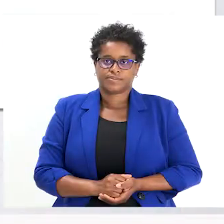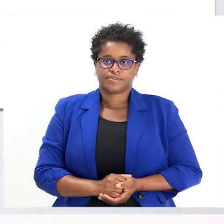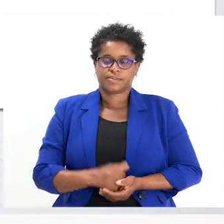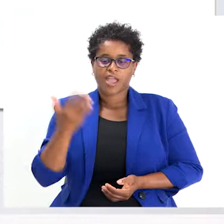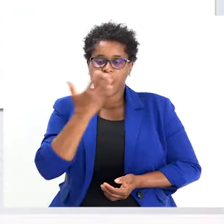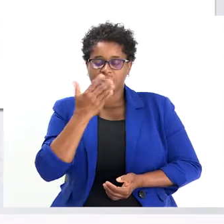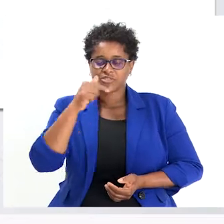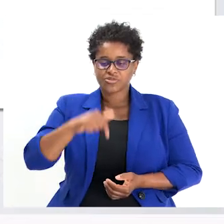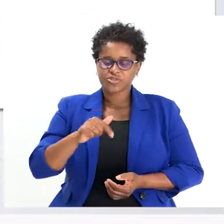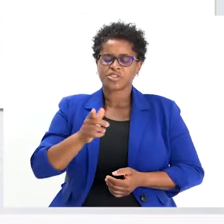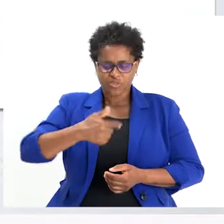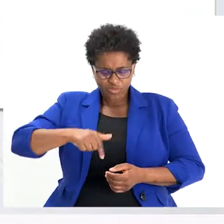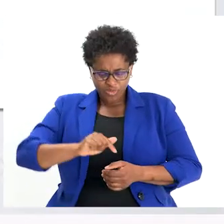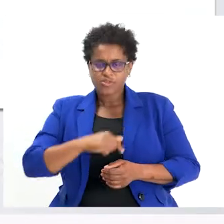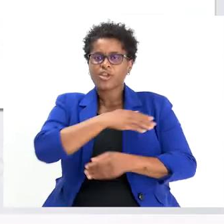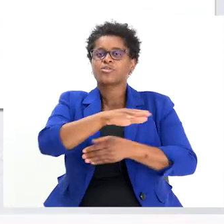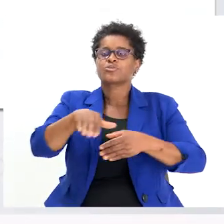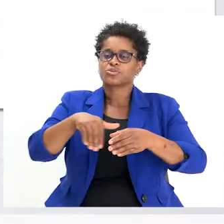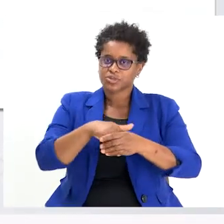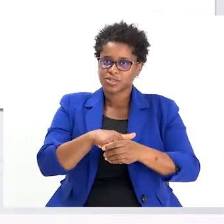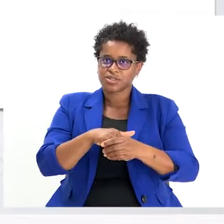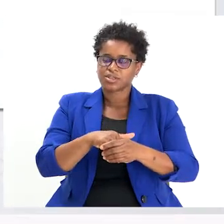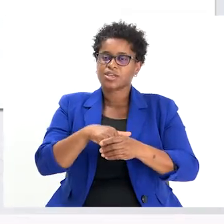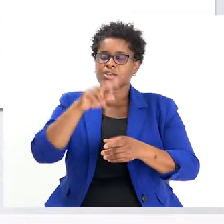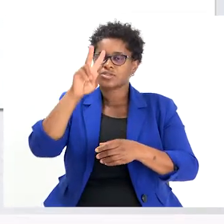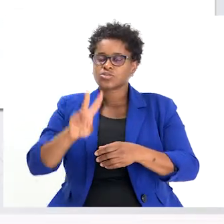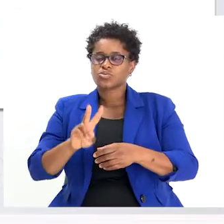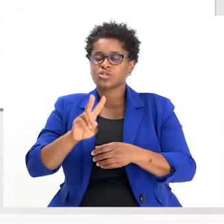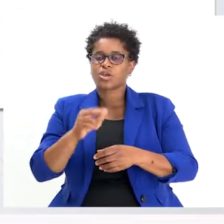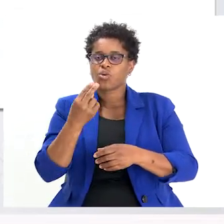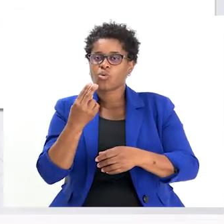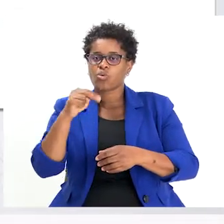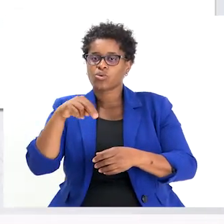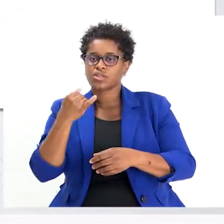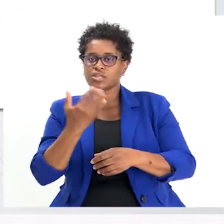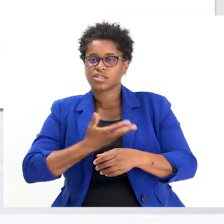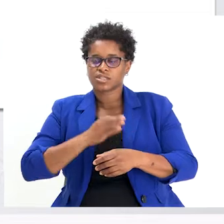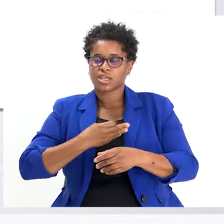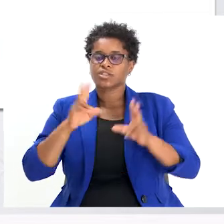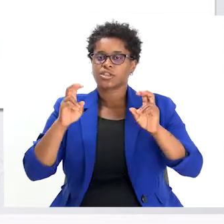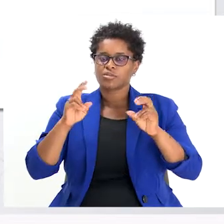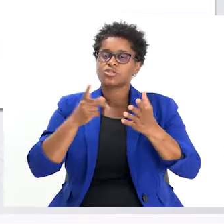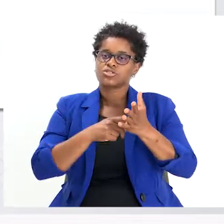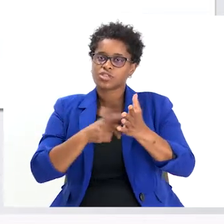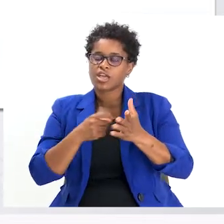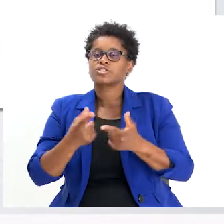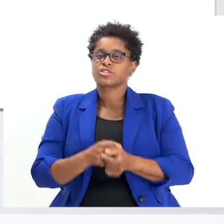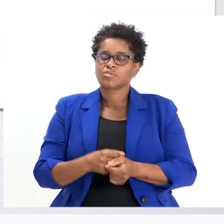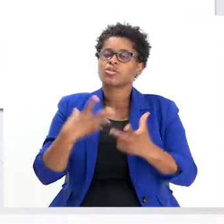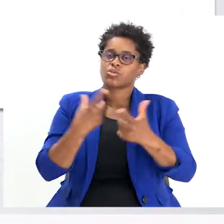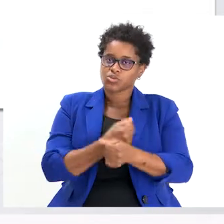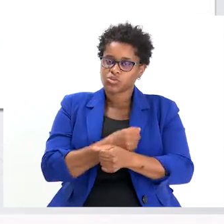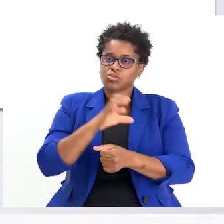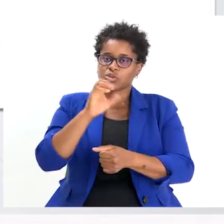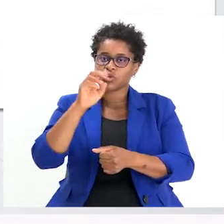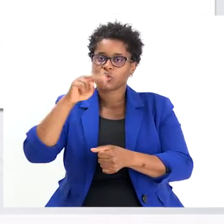A aula de hoje nós vamos introduzir a segunda unidade, que é necessidades e consumo.